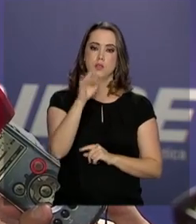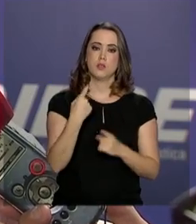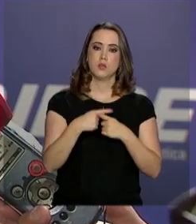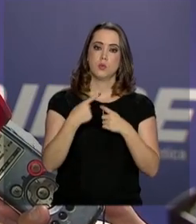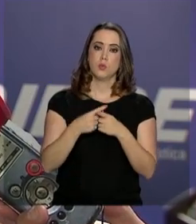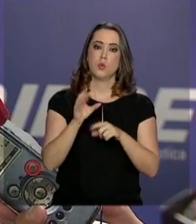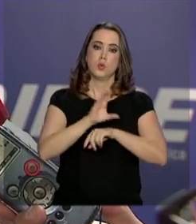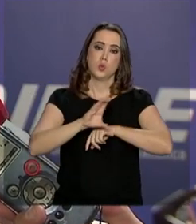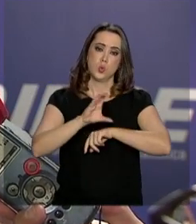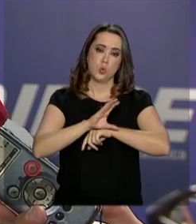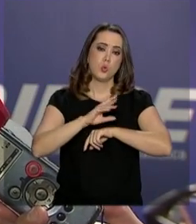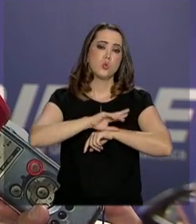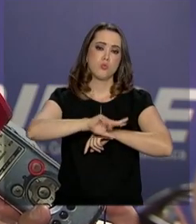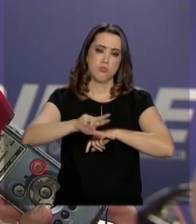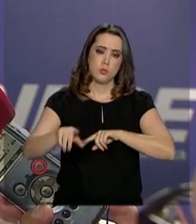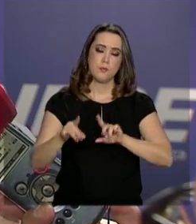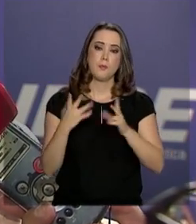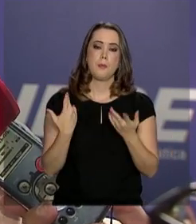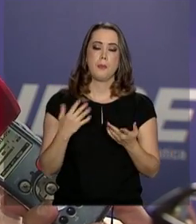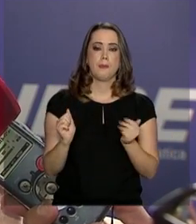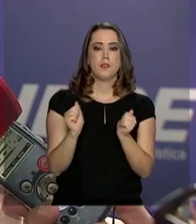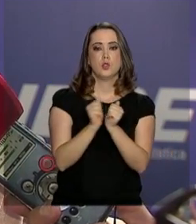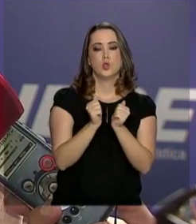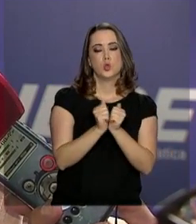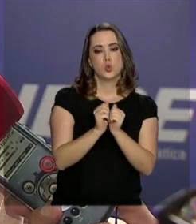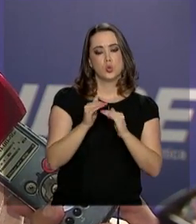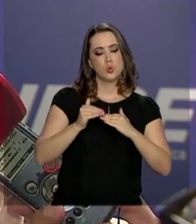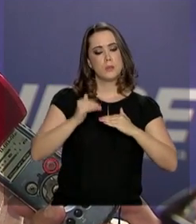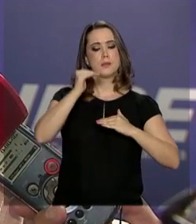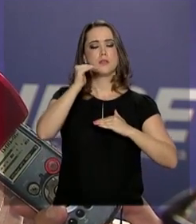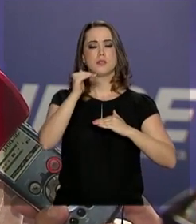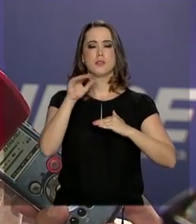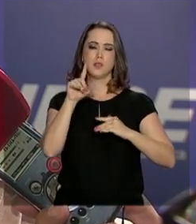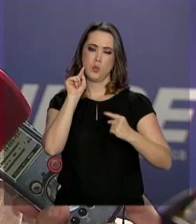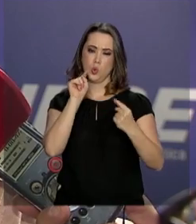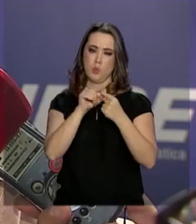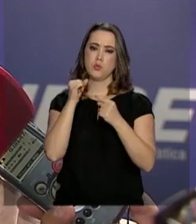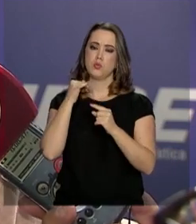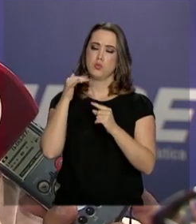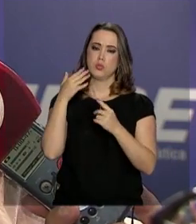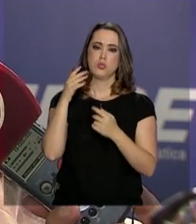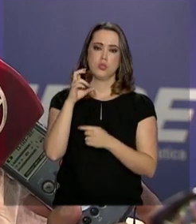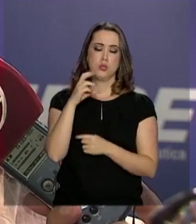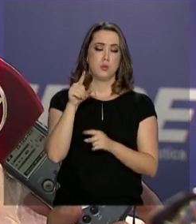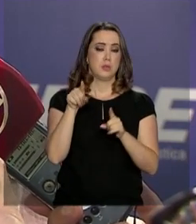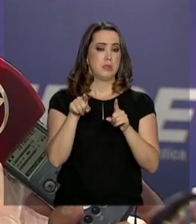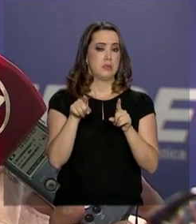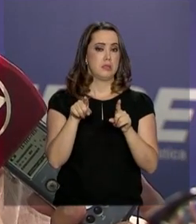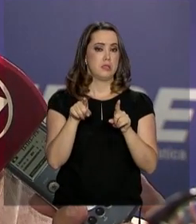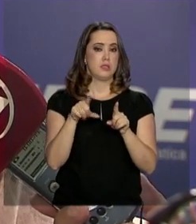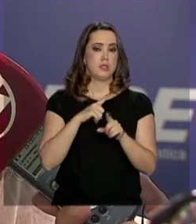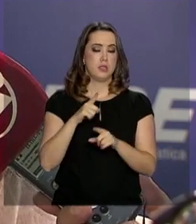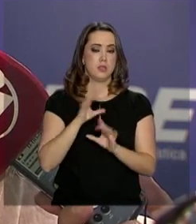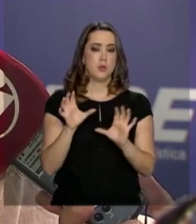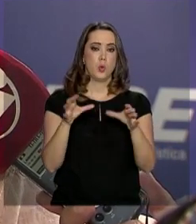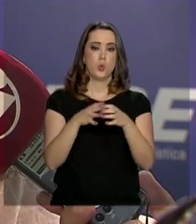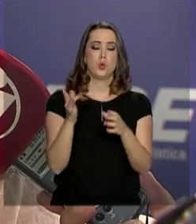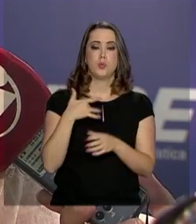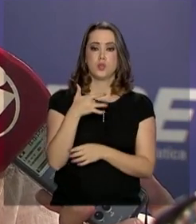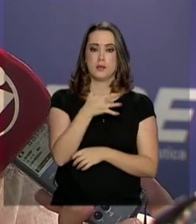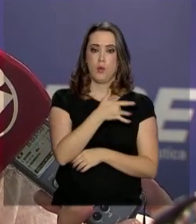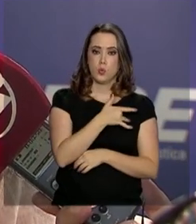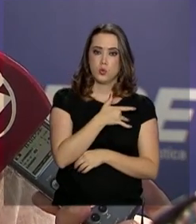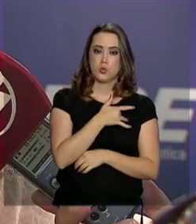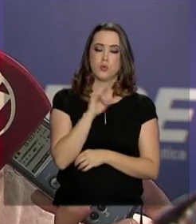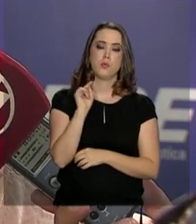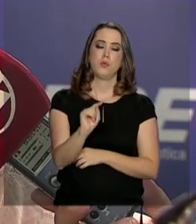dos cursos regulares. Junto a esse grupo, veio também o grupo de saúde e cuidados